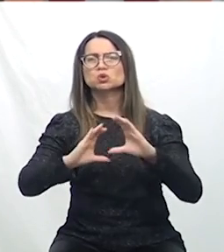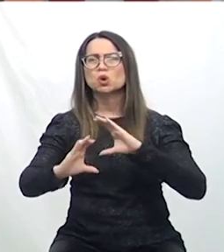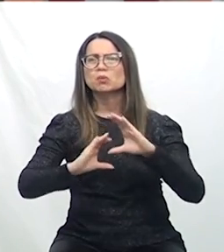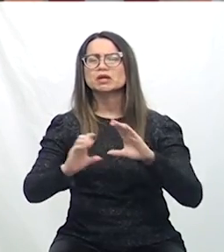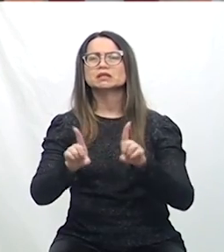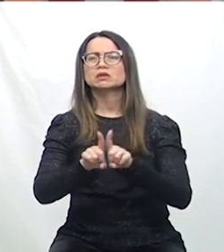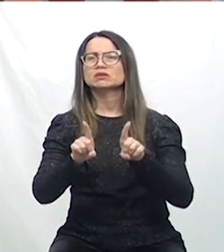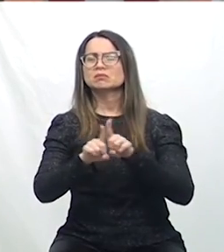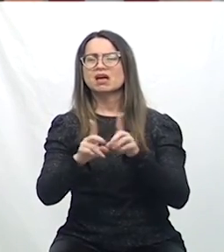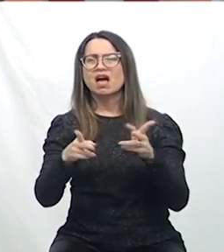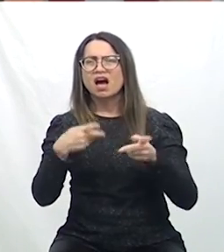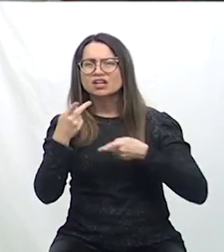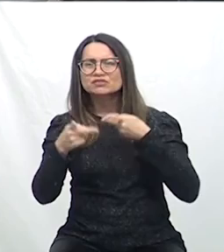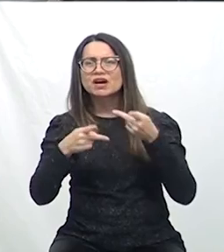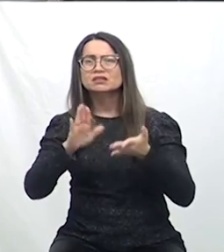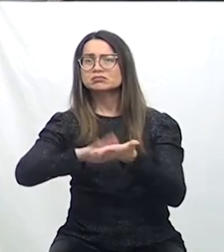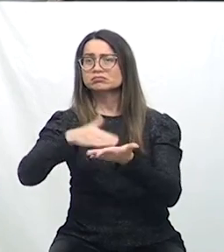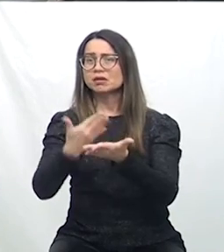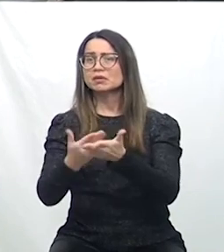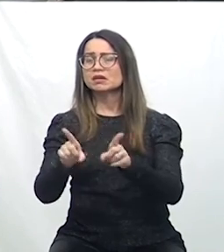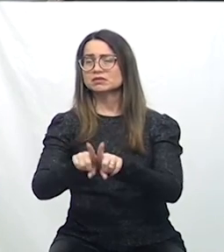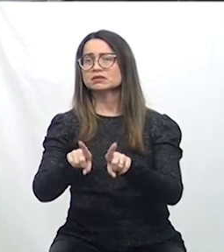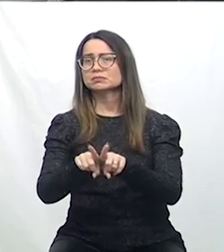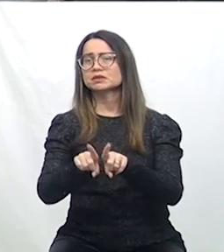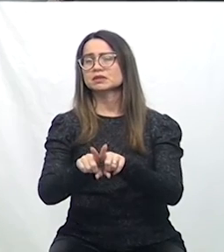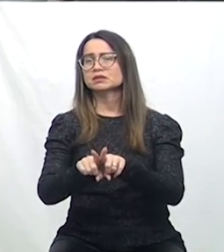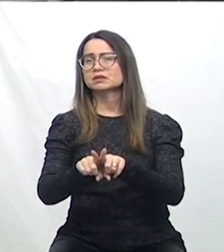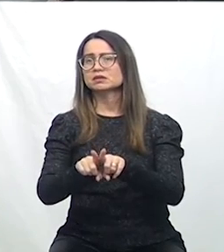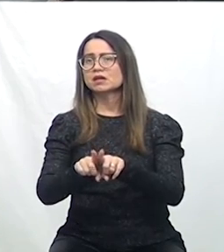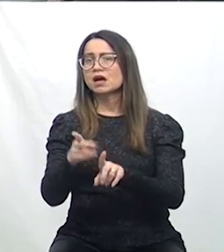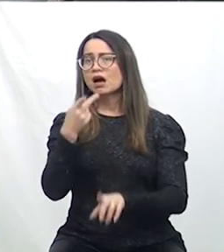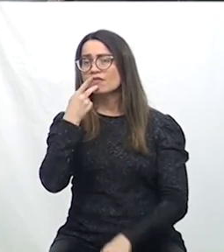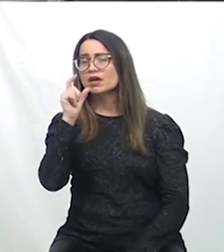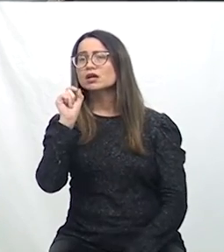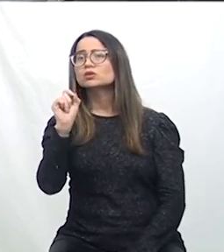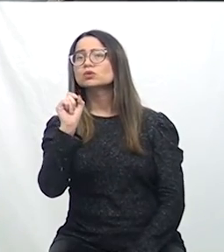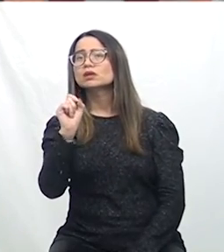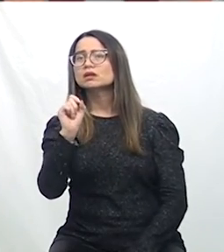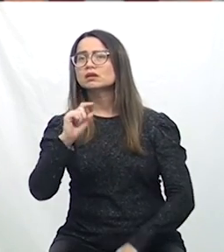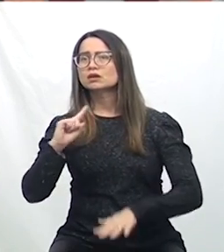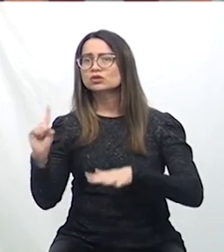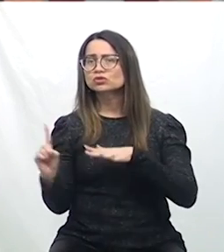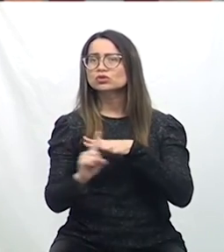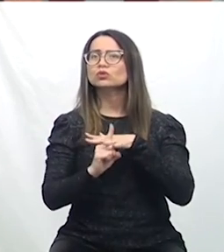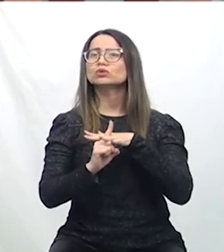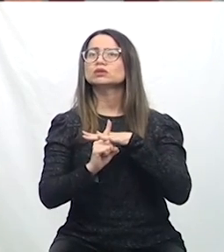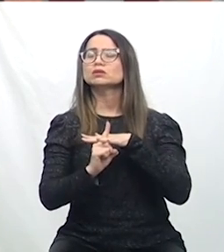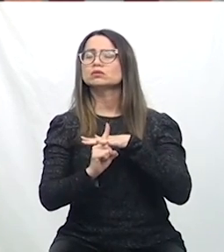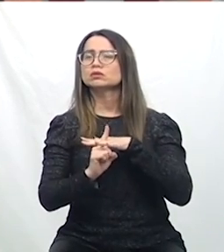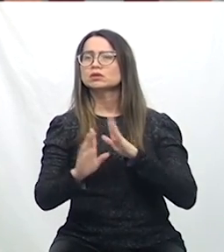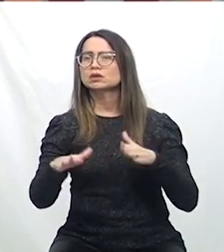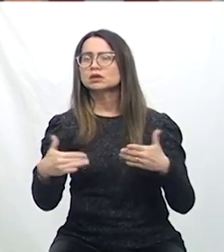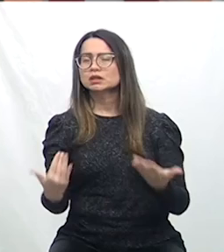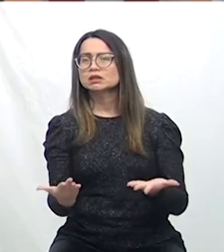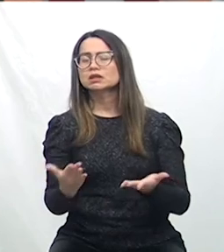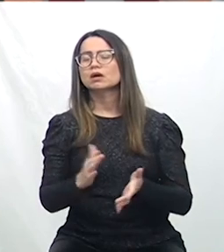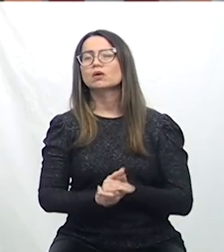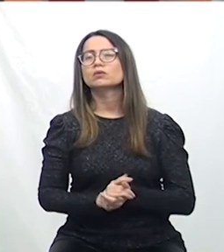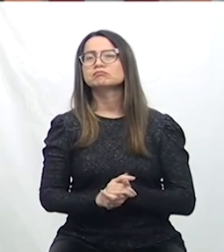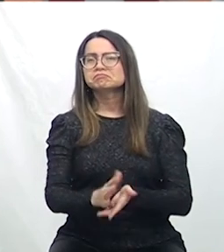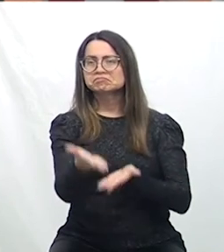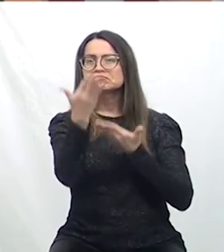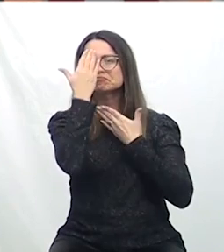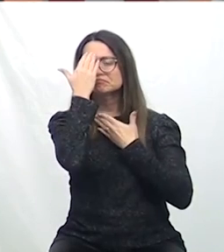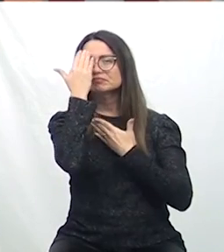discursos, enfim. Isso nós estamos falando de inclusão, gente. Isso aqui é verdadeira inclusão. Então, senhora presidente, muito